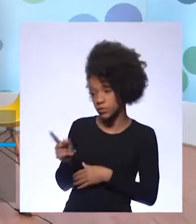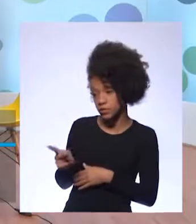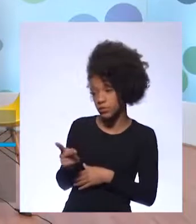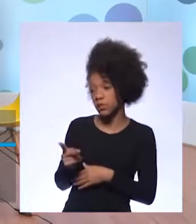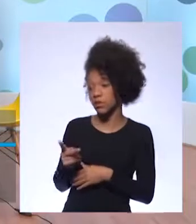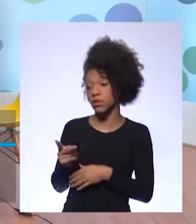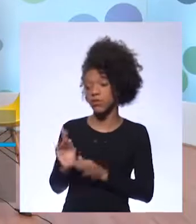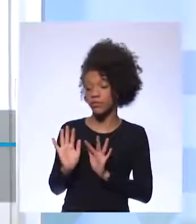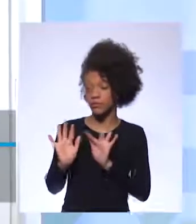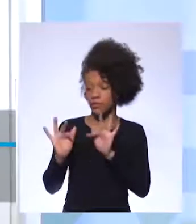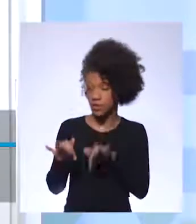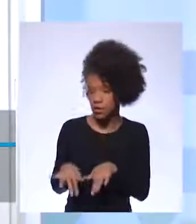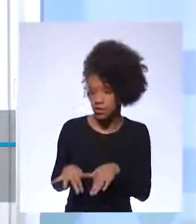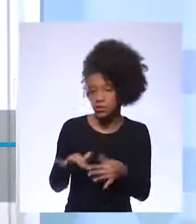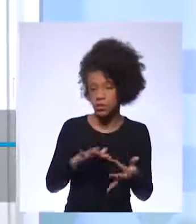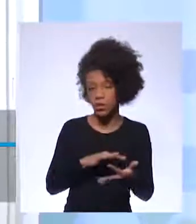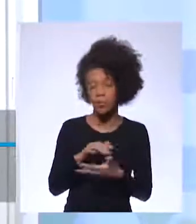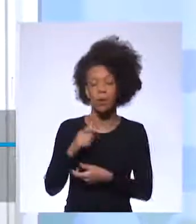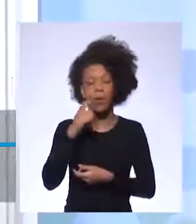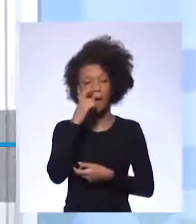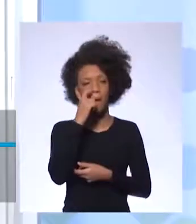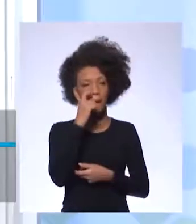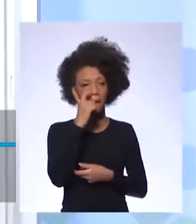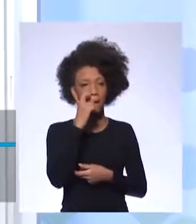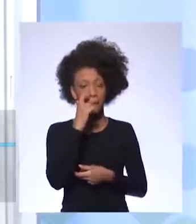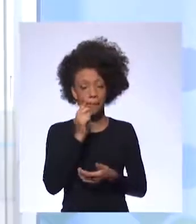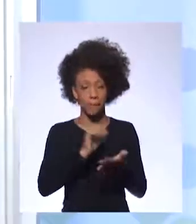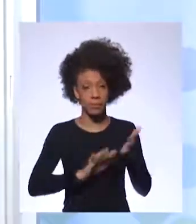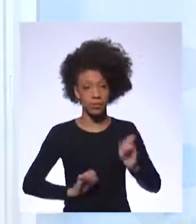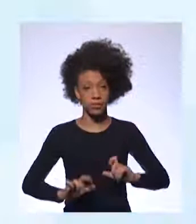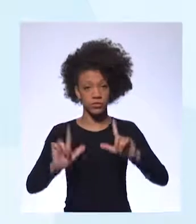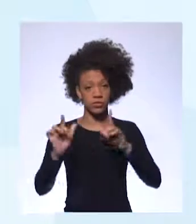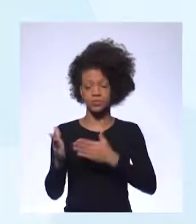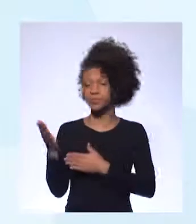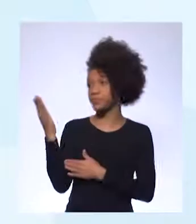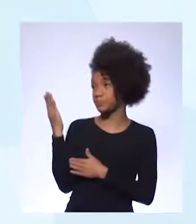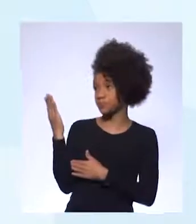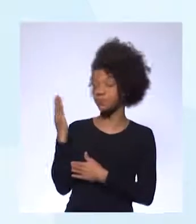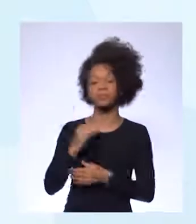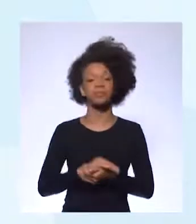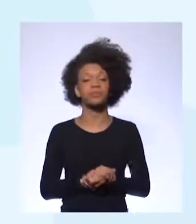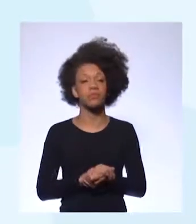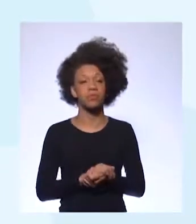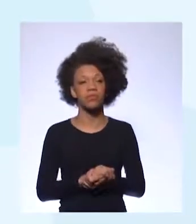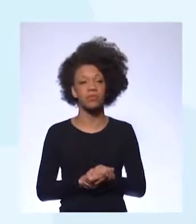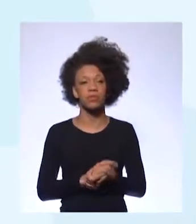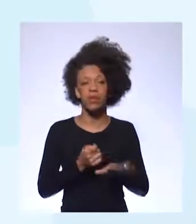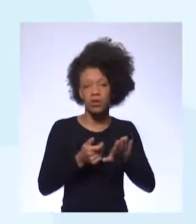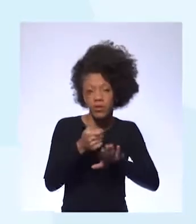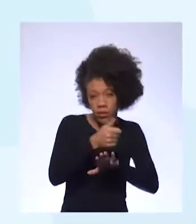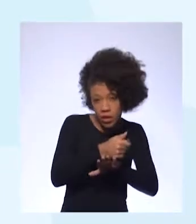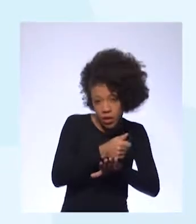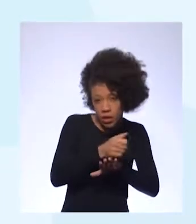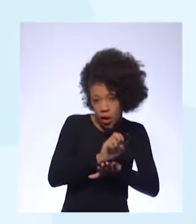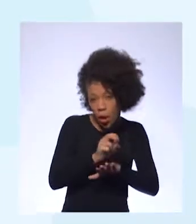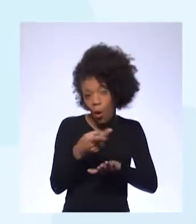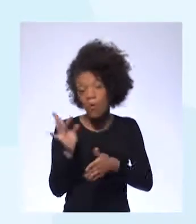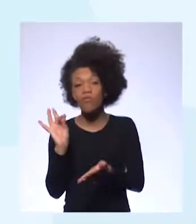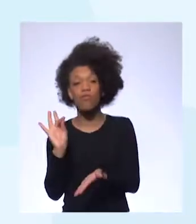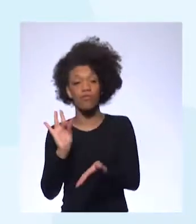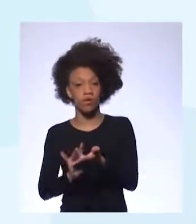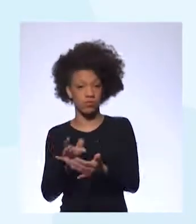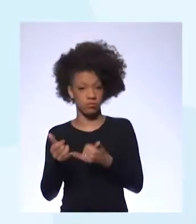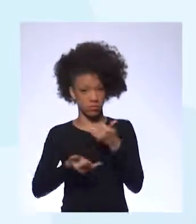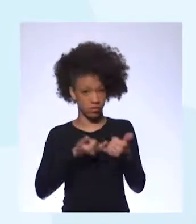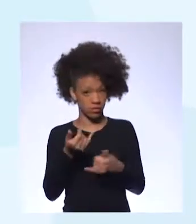morar aí o seu mini mundo vou deixar uma atividade na tela para vocês olha só sei que eu fato a gente brinca assim